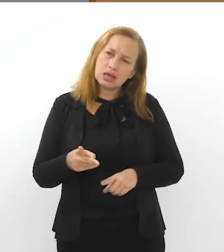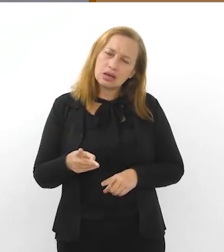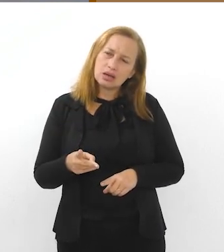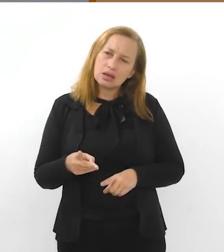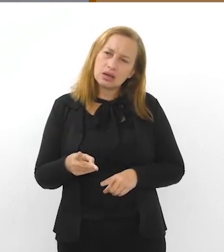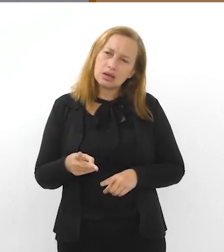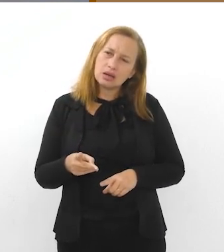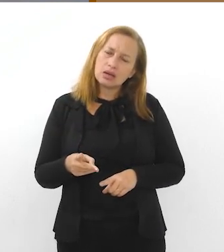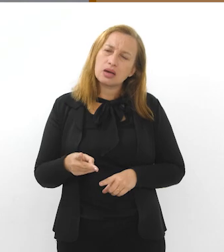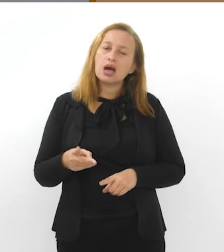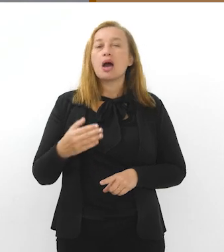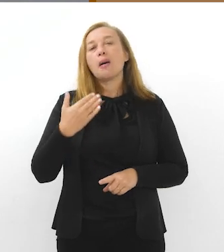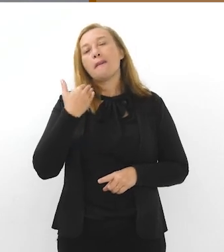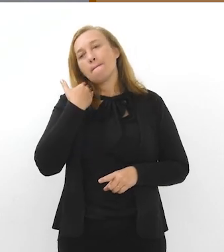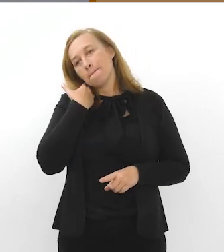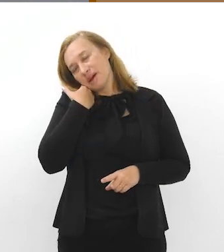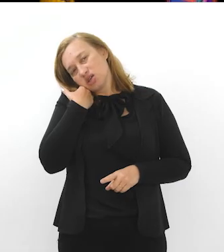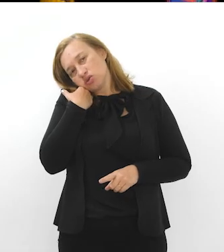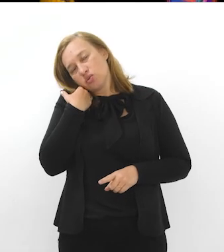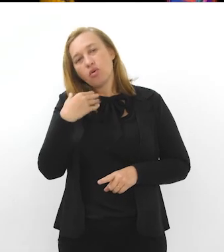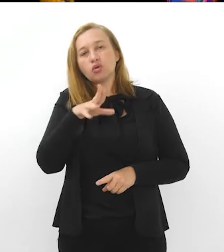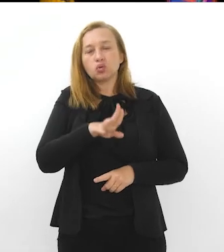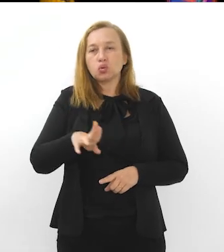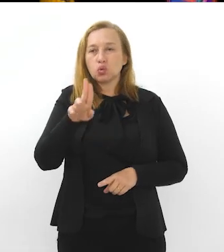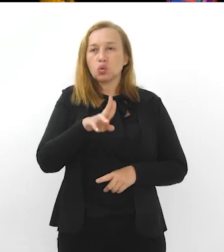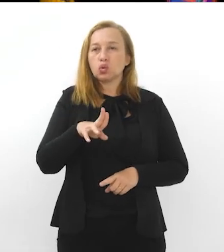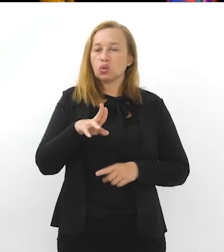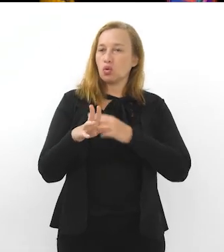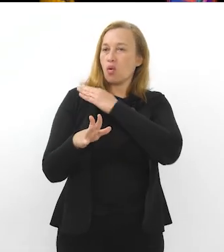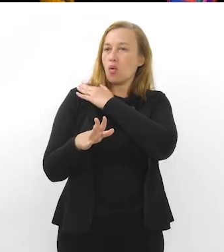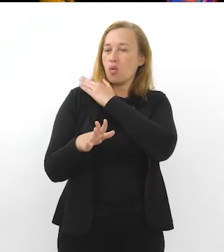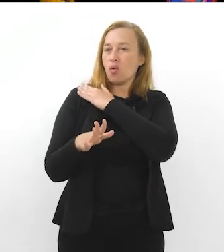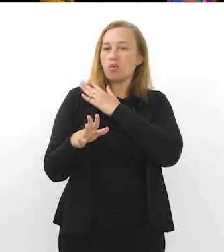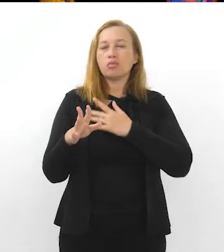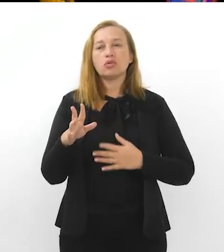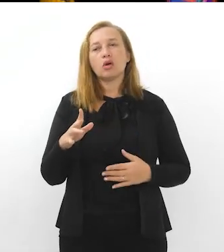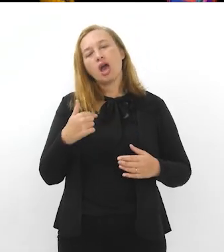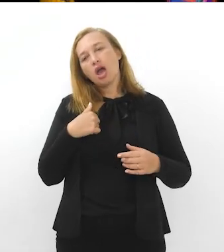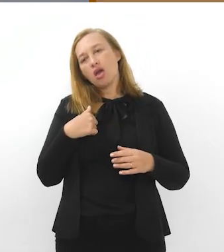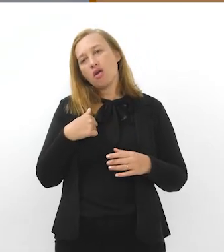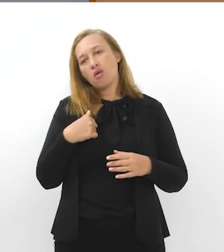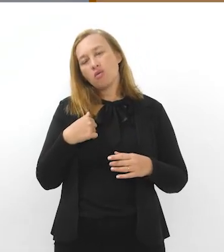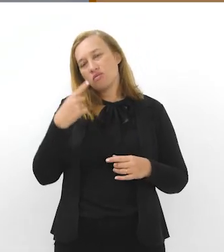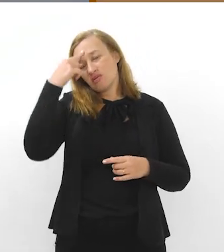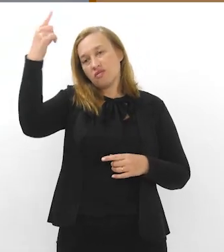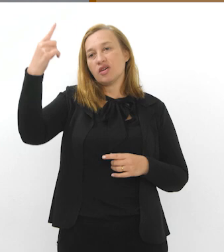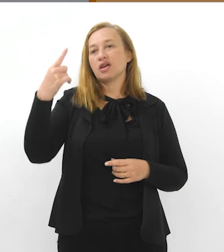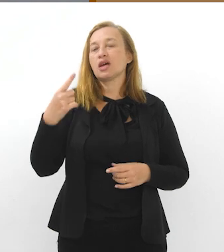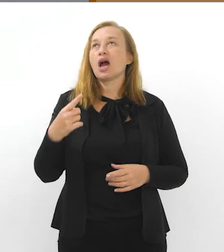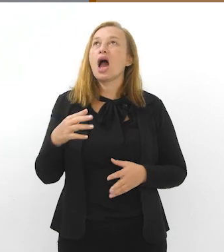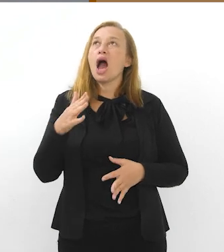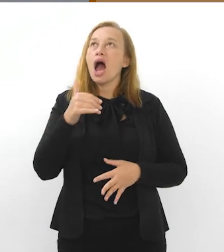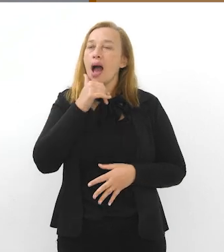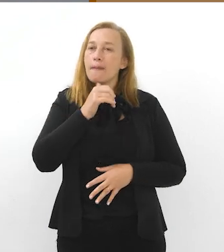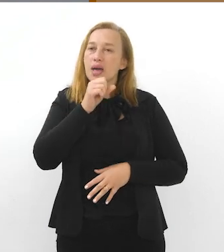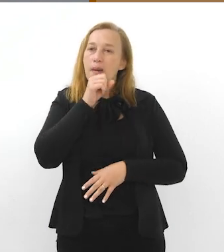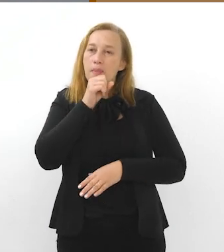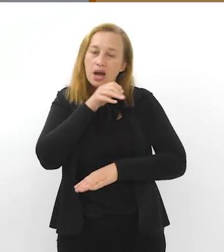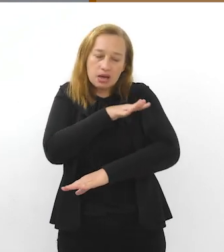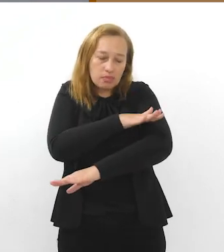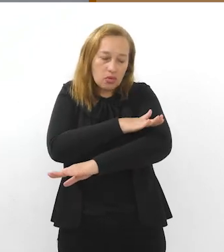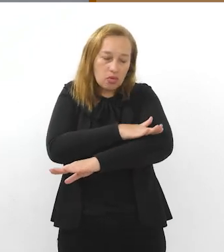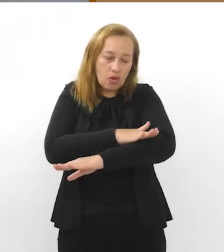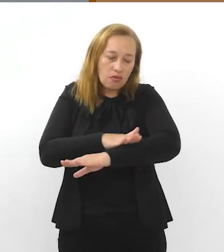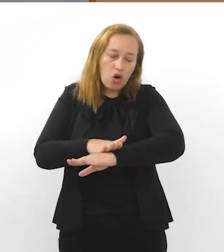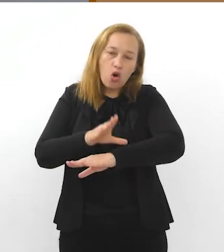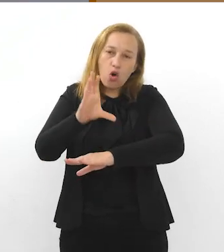do pé, da boca, pescoço, ombro. Eu vou me virando, né? A minha mãe colocava um cobertor na calçada quando eu